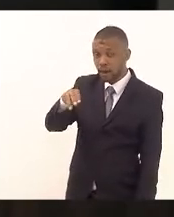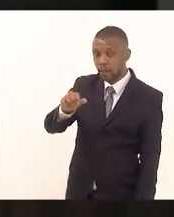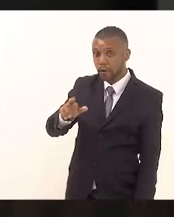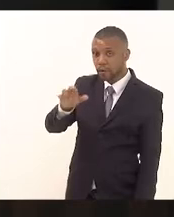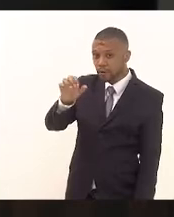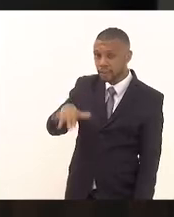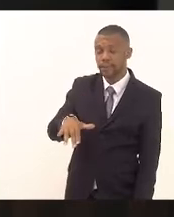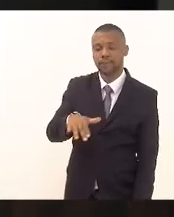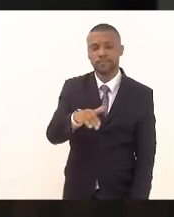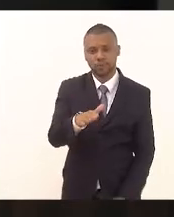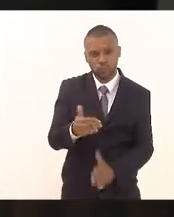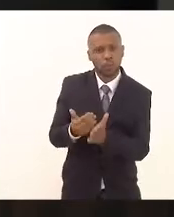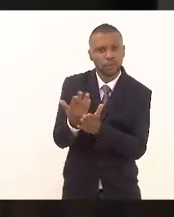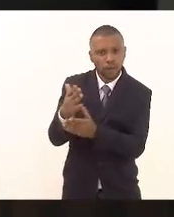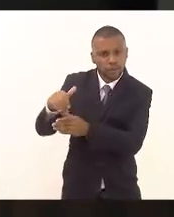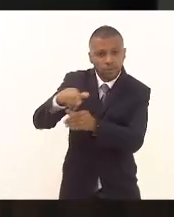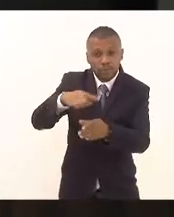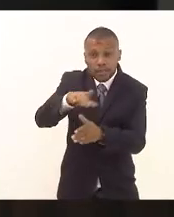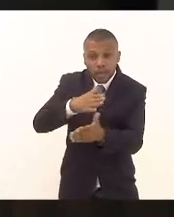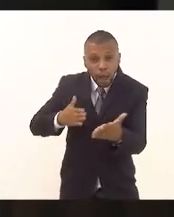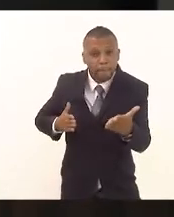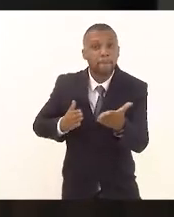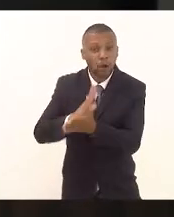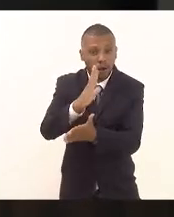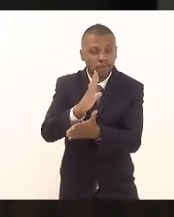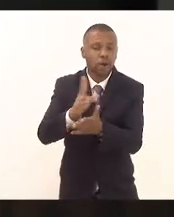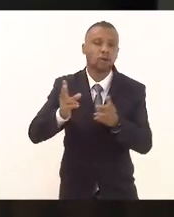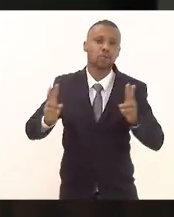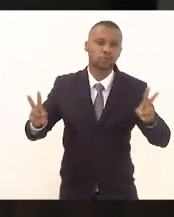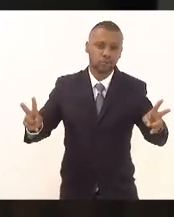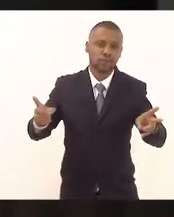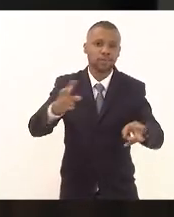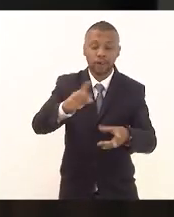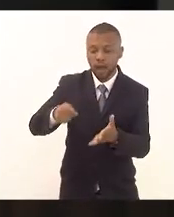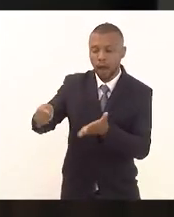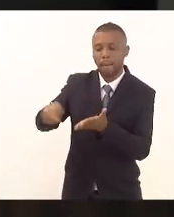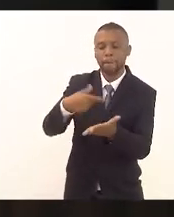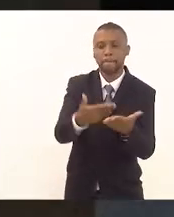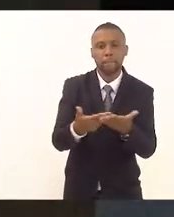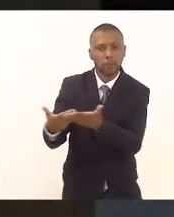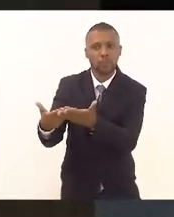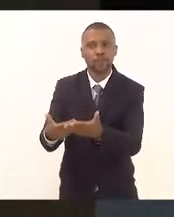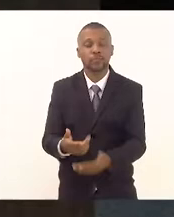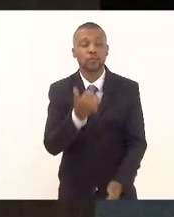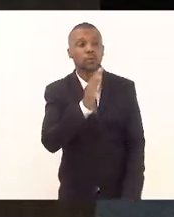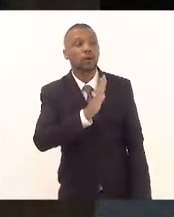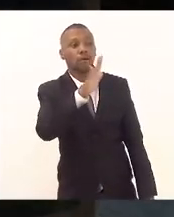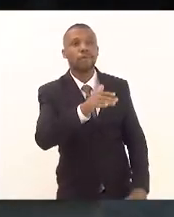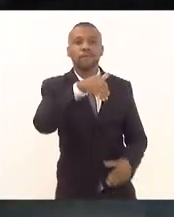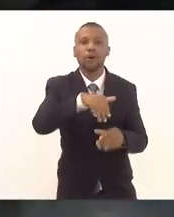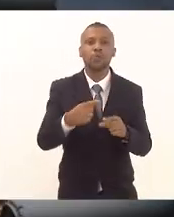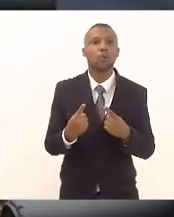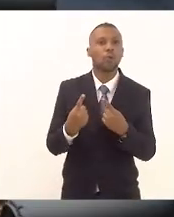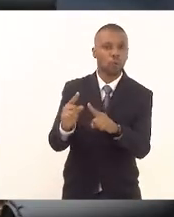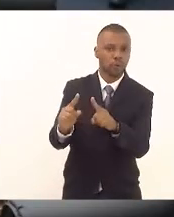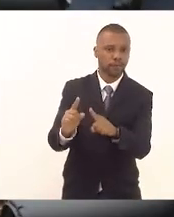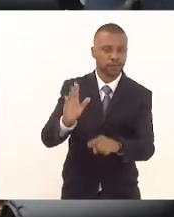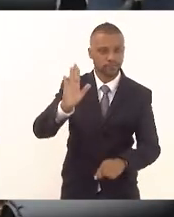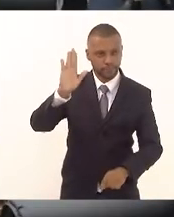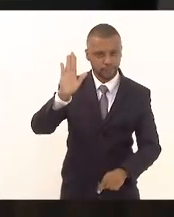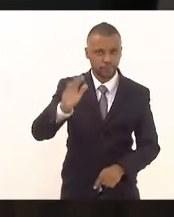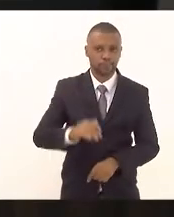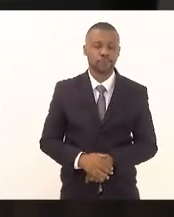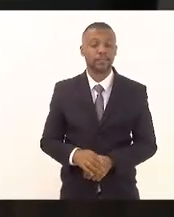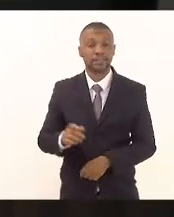em votação, senhores que aprovam, permaneçam como estão aprovados, vai à promulgação. Voto contrário. Um voto contrário do deputado